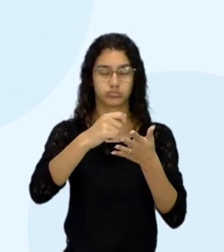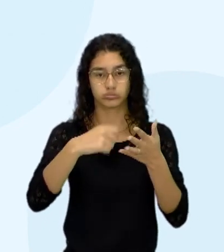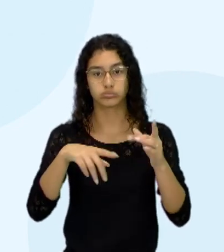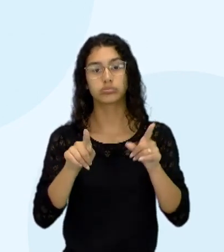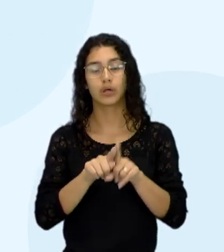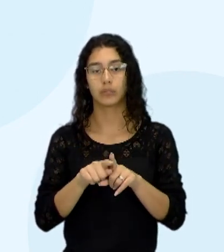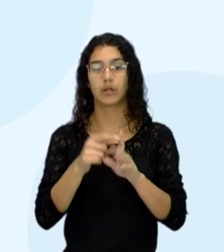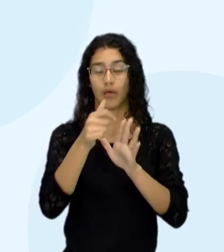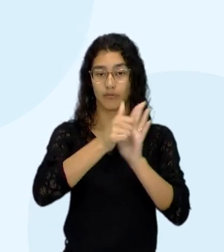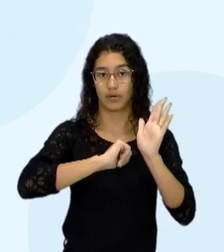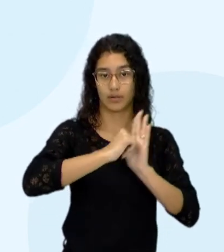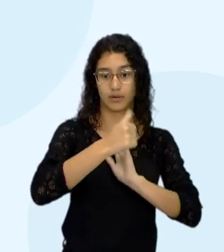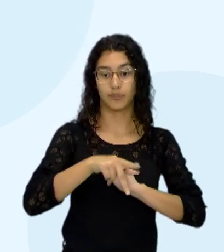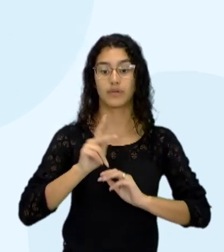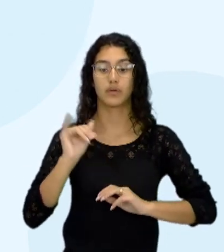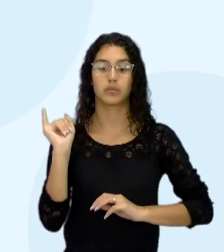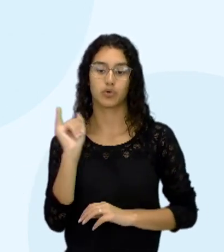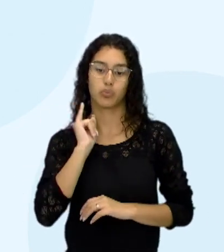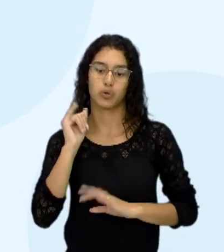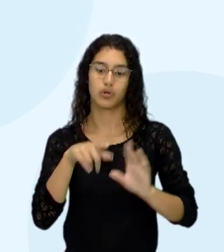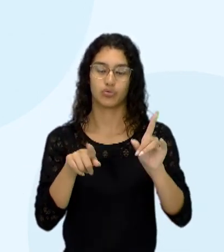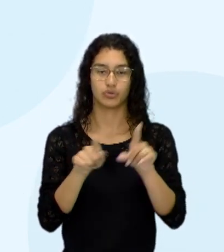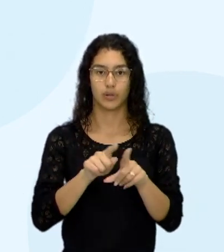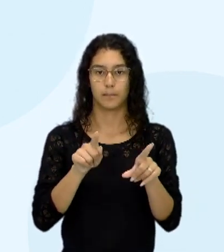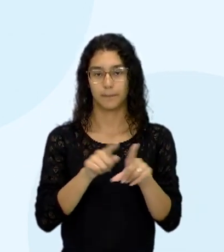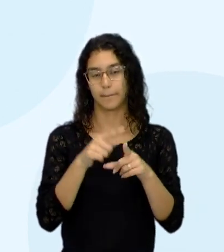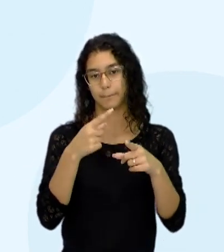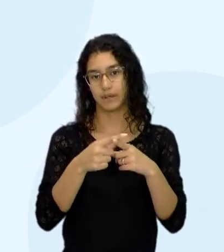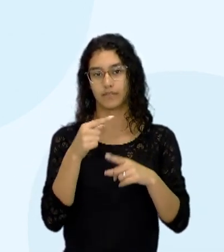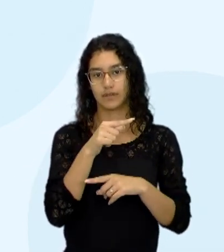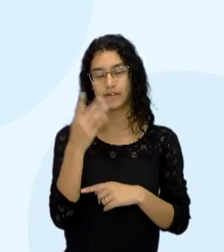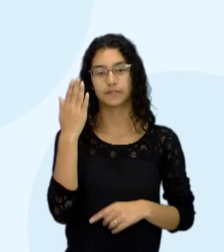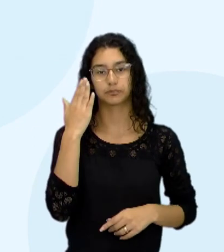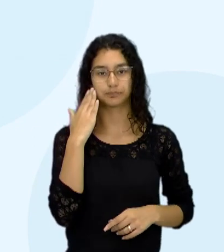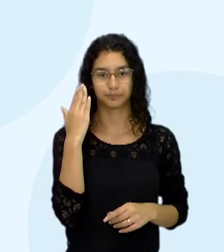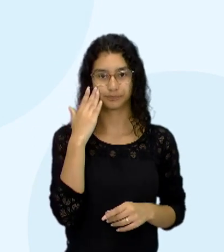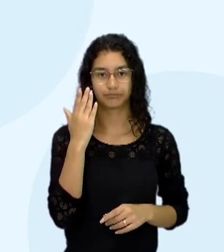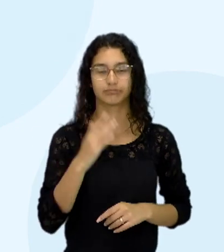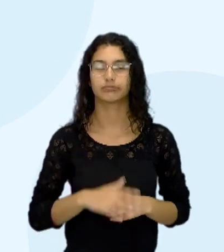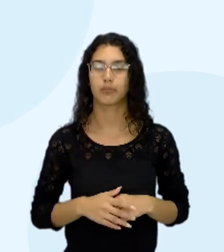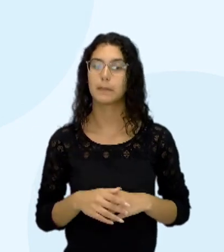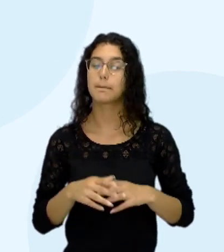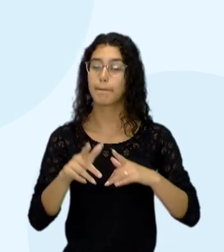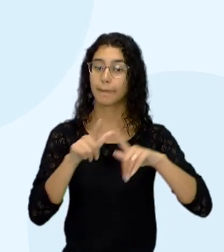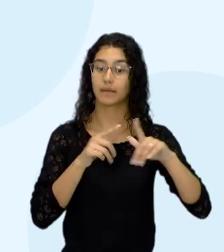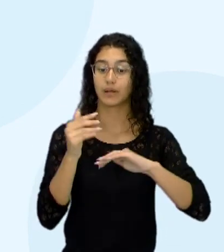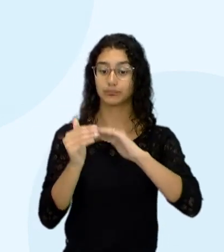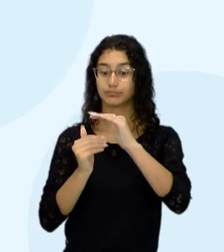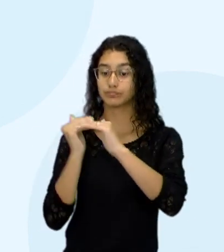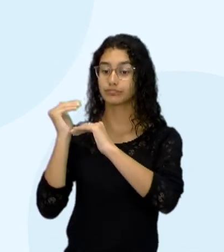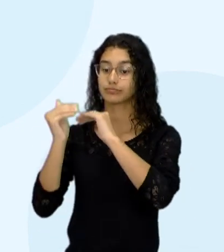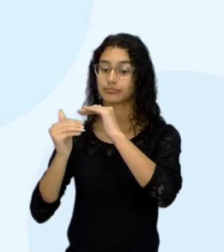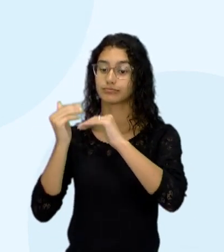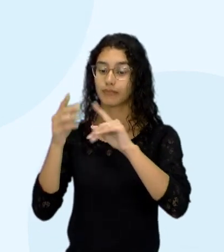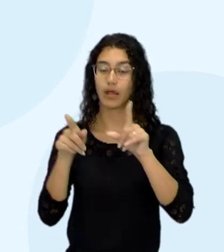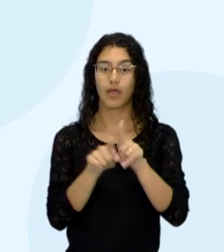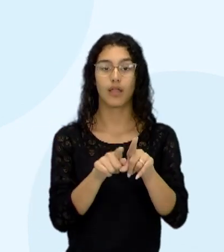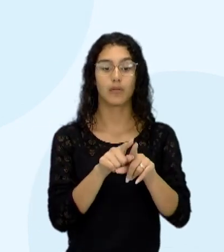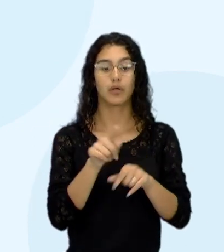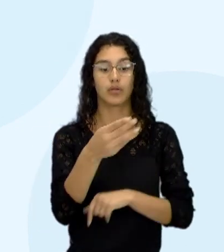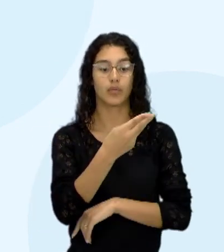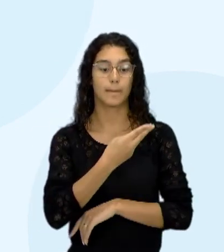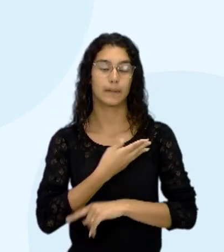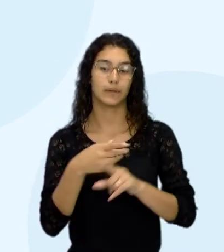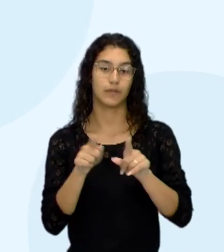e a autoavaliação é sempre muito importante, porque é assim que você entende que o seu trabalho tem progredido. E o seu amigo